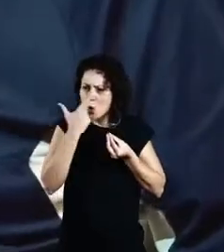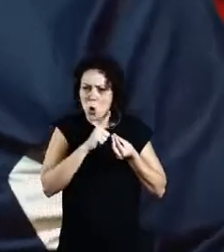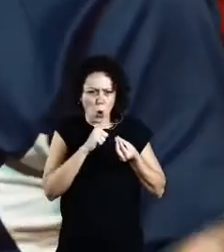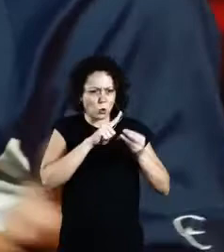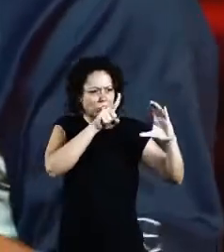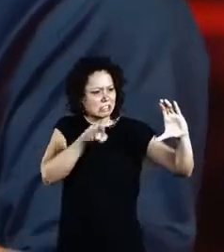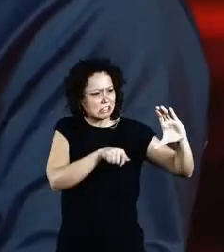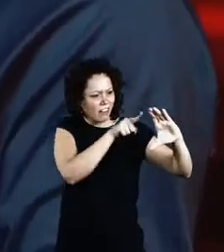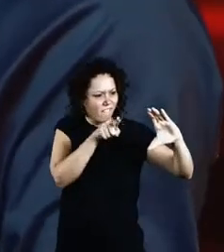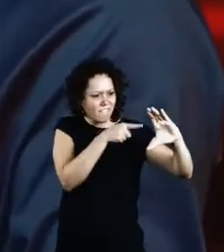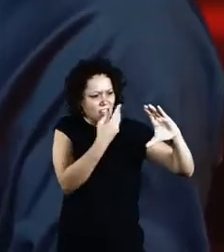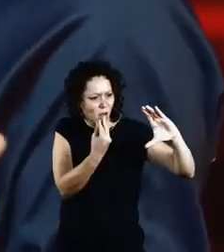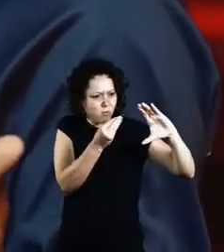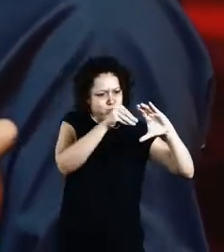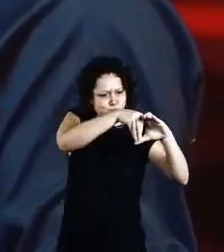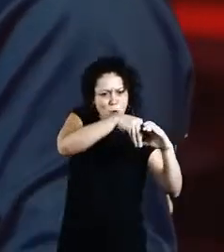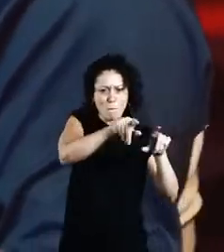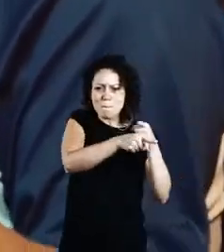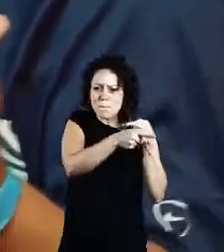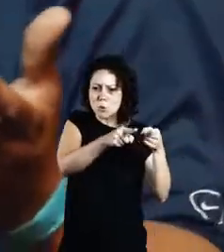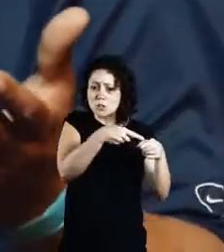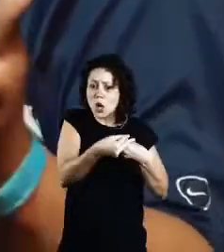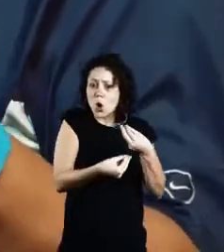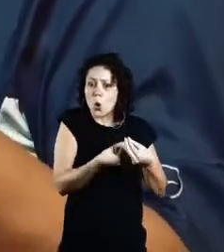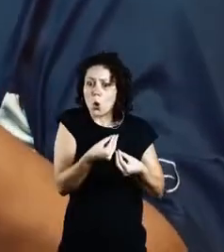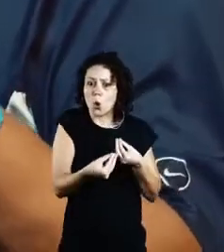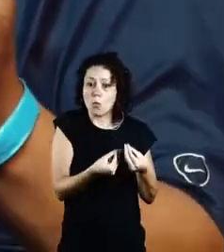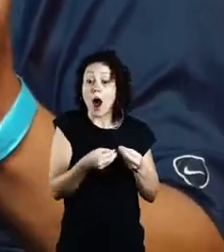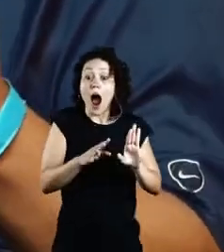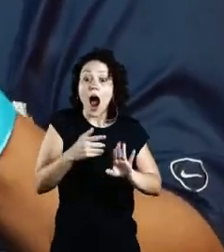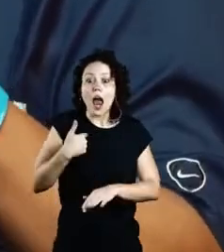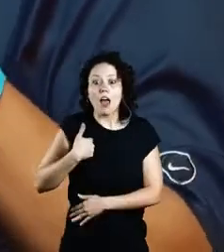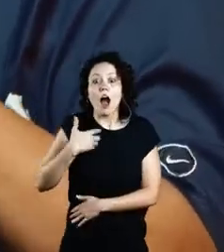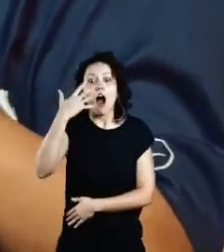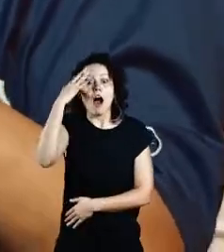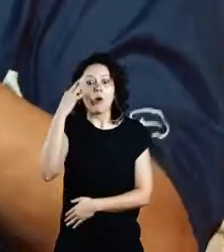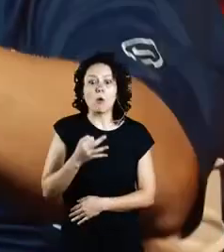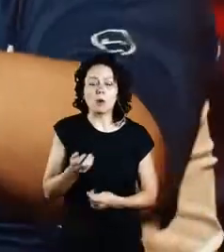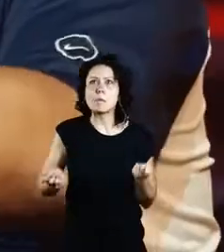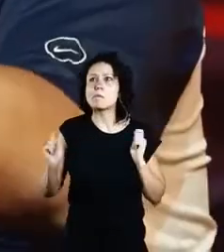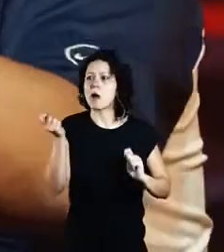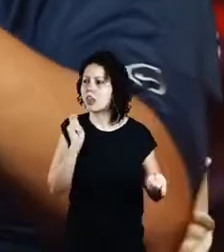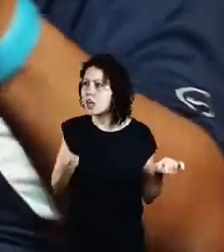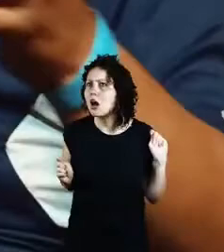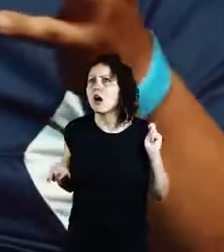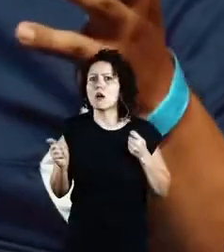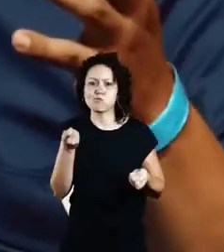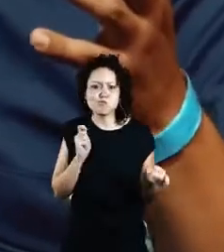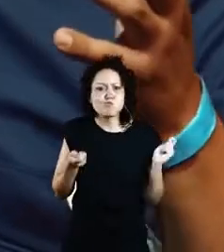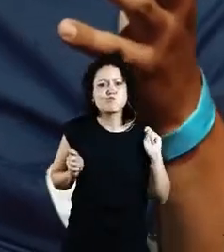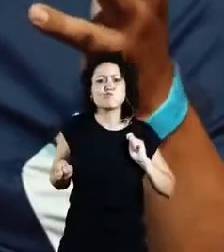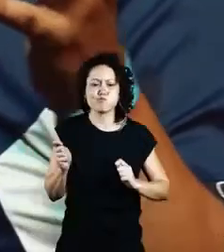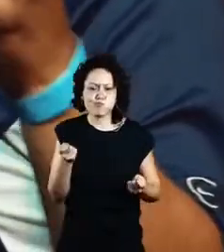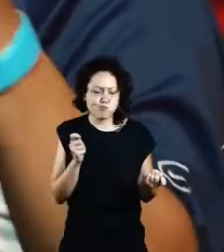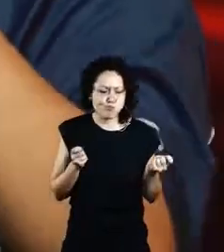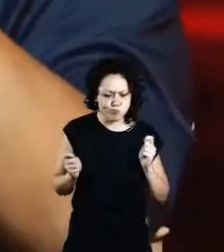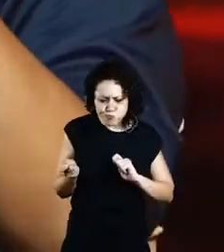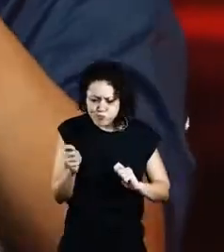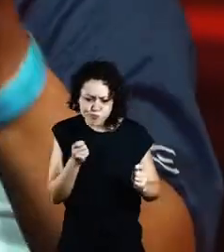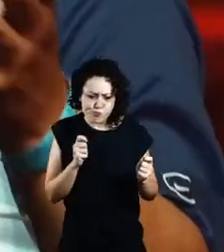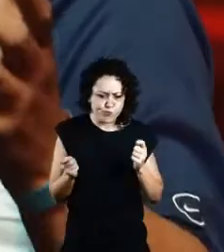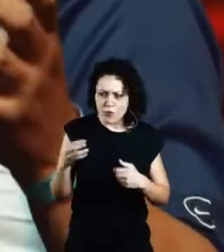que eles me explicaram. Entendeu? A bateria eletrônica, aquele bumbo gigantesco, aquele 808...